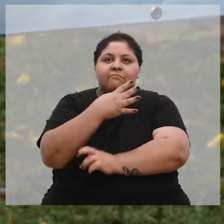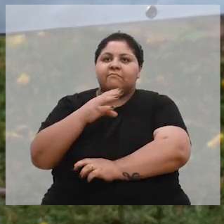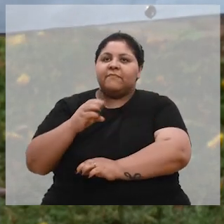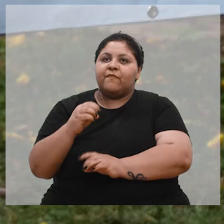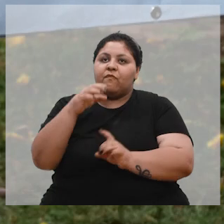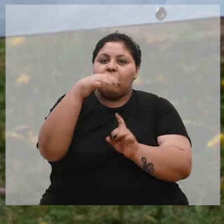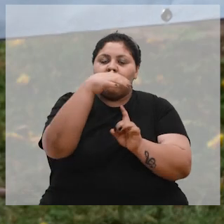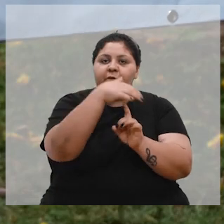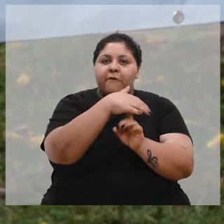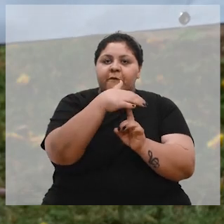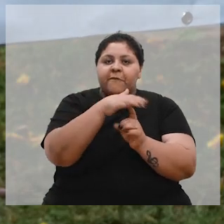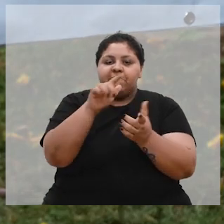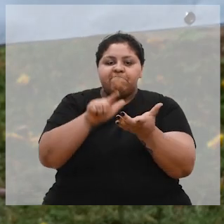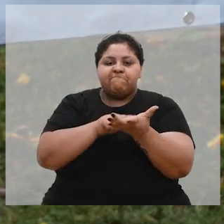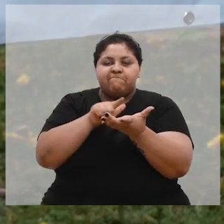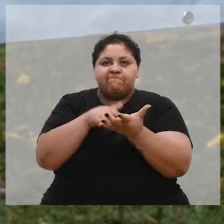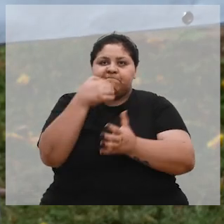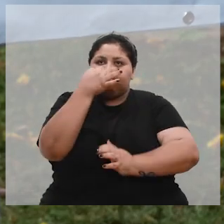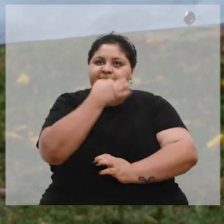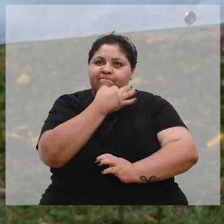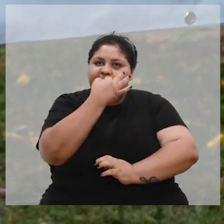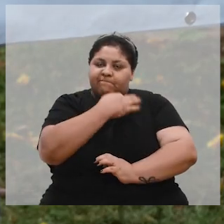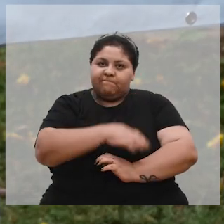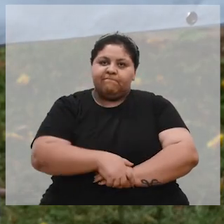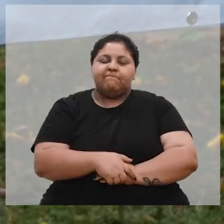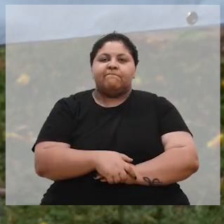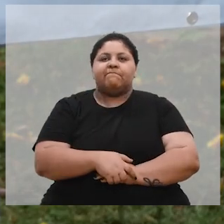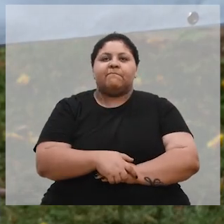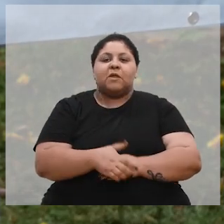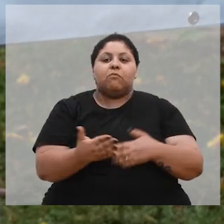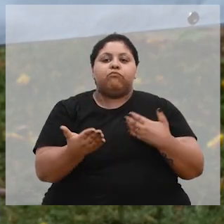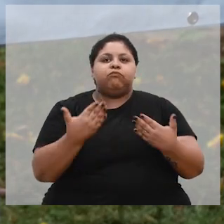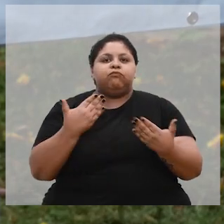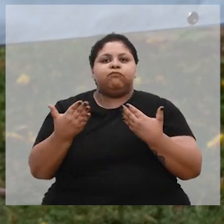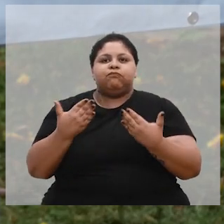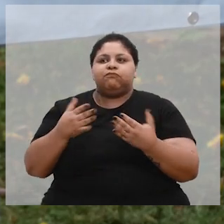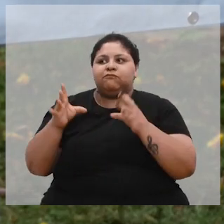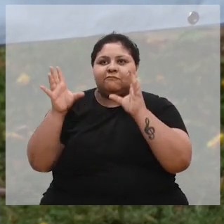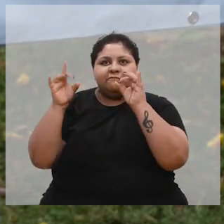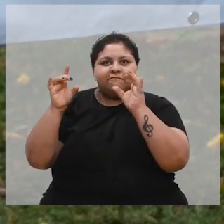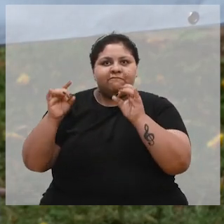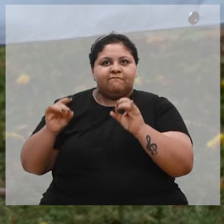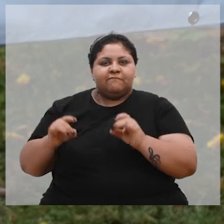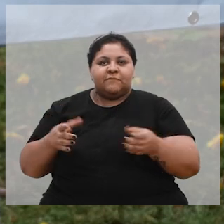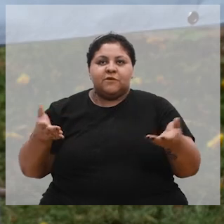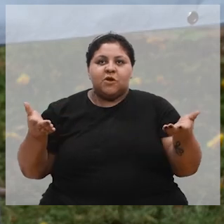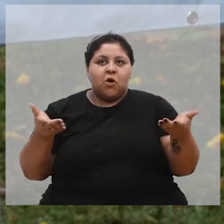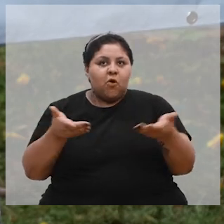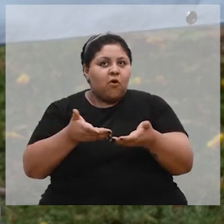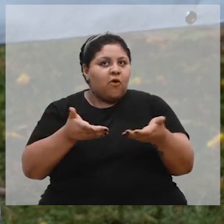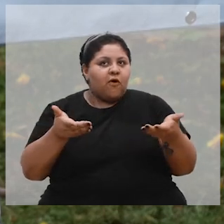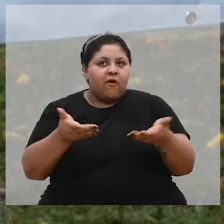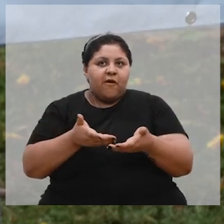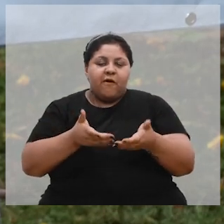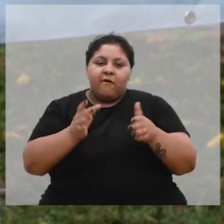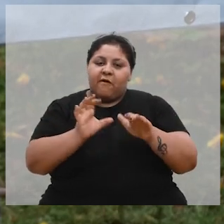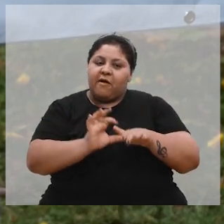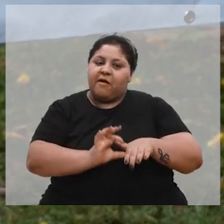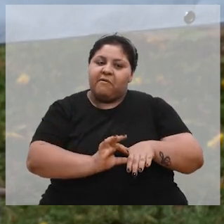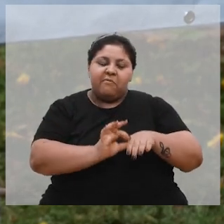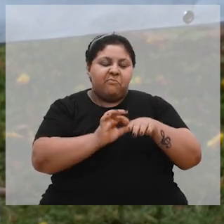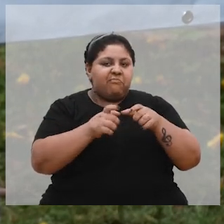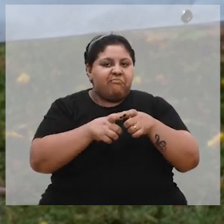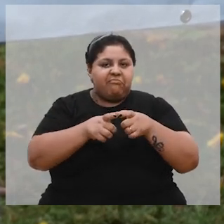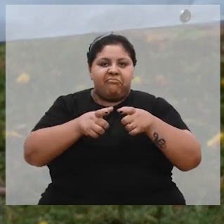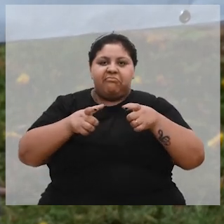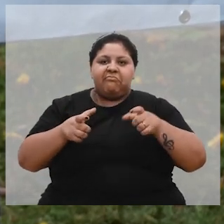da 40ª Feira do Livro de Caxias do Sul, e para um bate-papo especialíssimo aqui, nada mais nada menos do que as